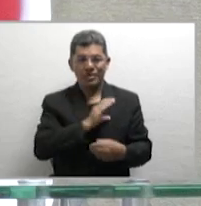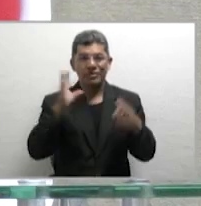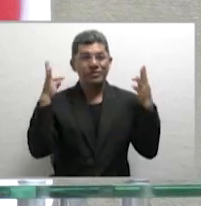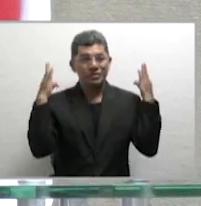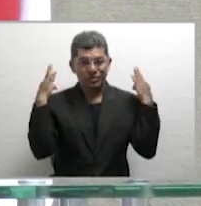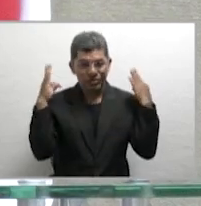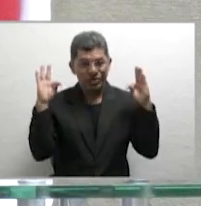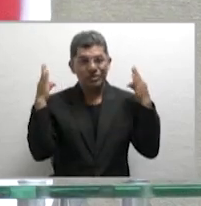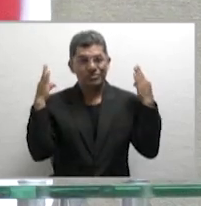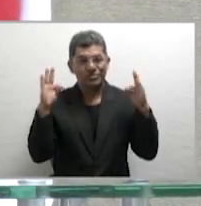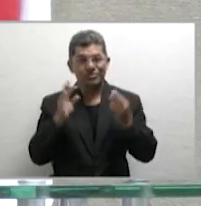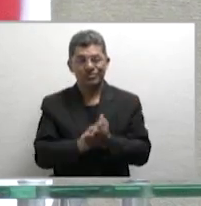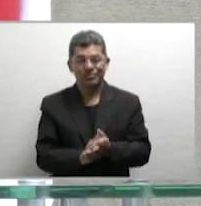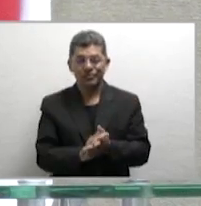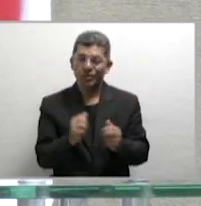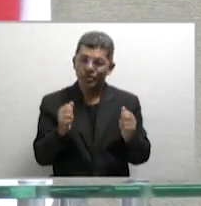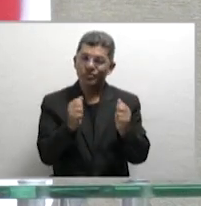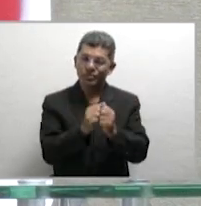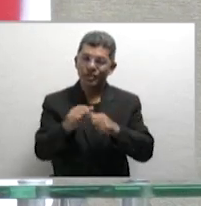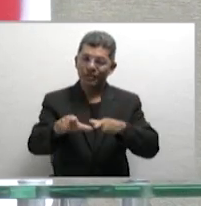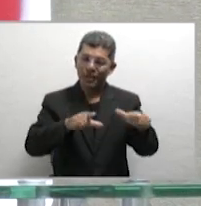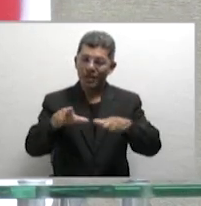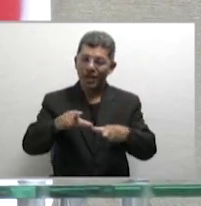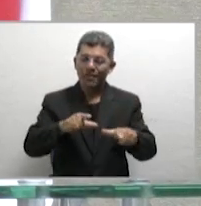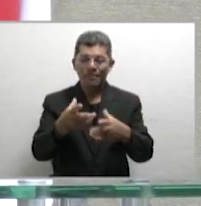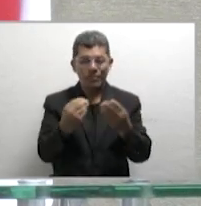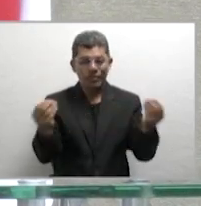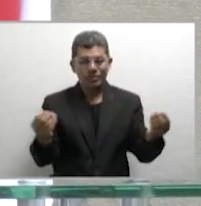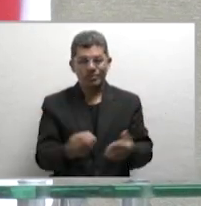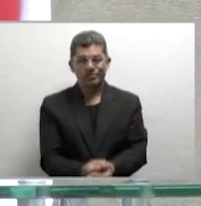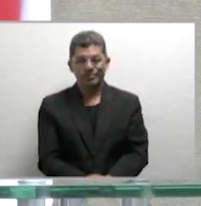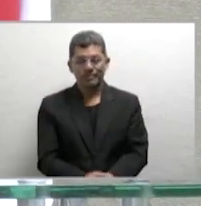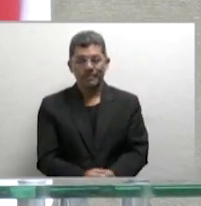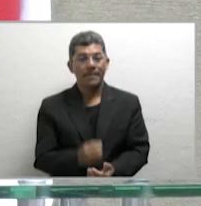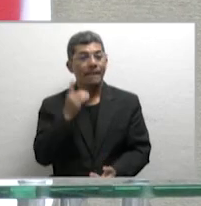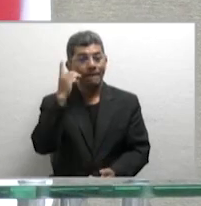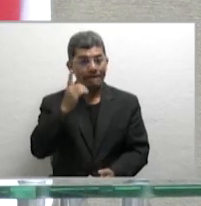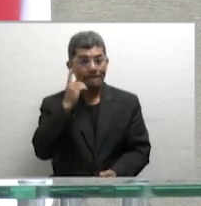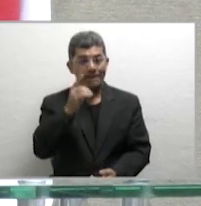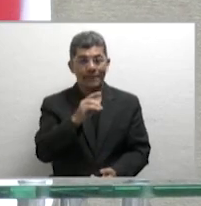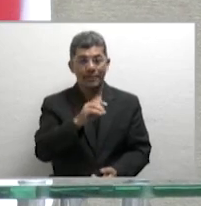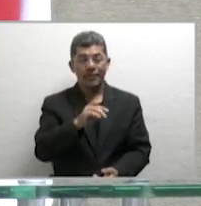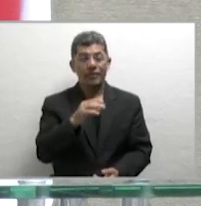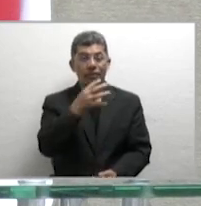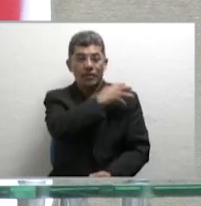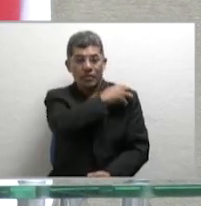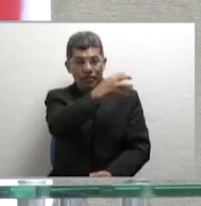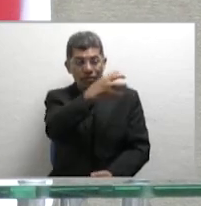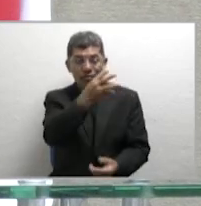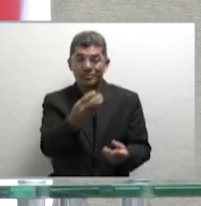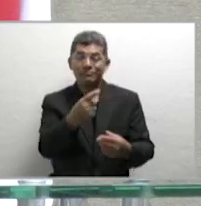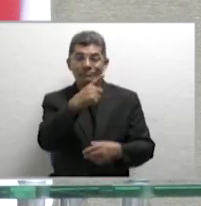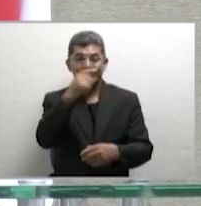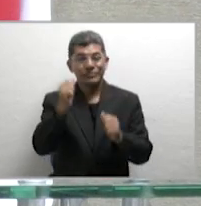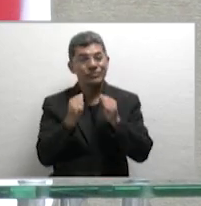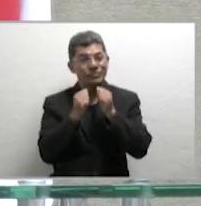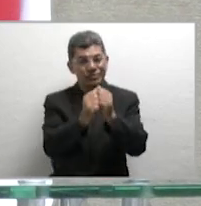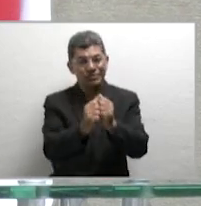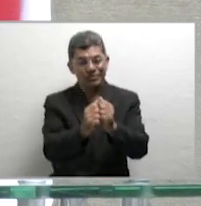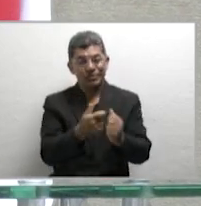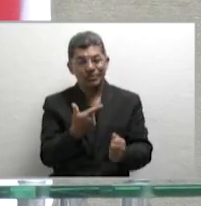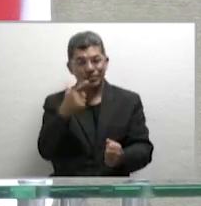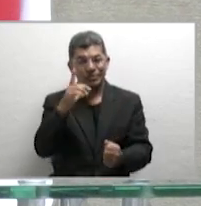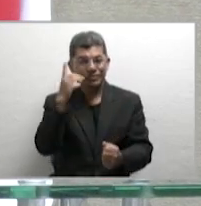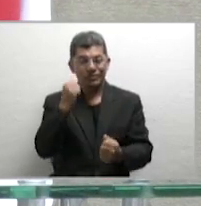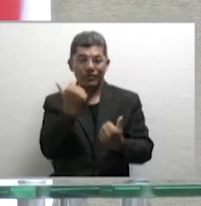turismo. Vamos juntos trabalhar muito. Deputado Vilque Barreto, que me deixou ser, junto com os outros